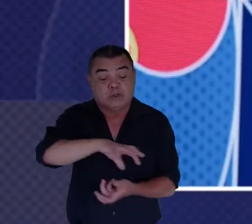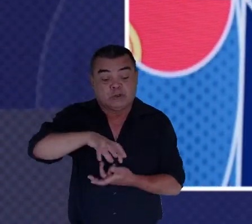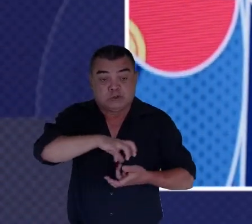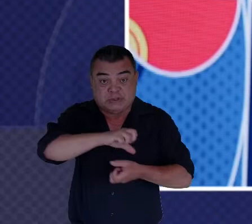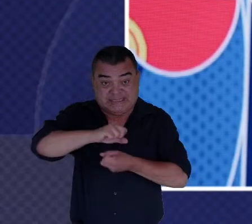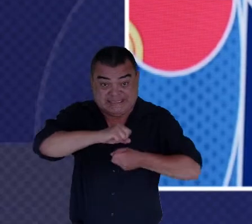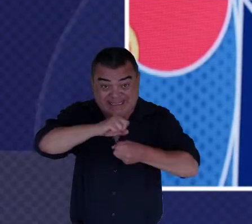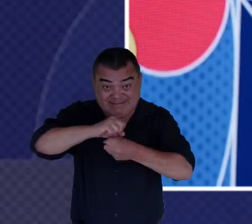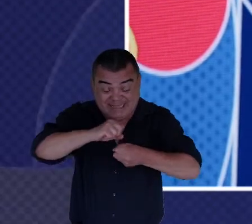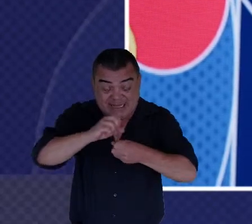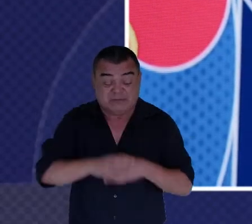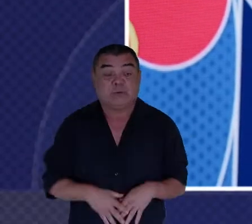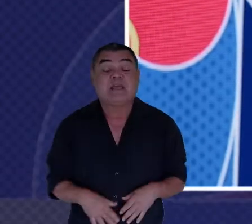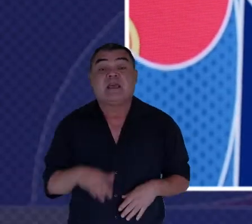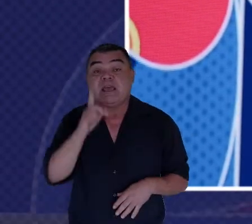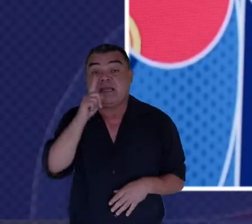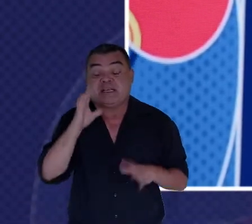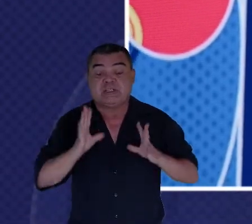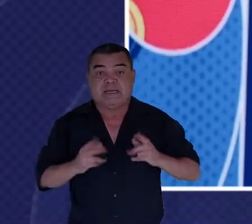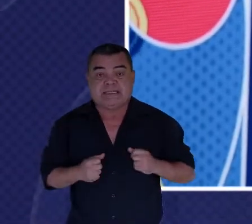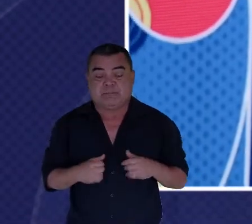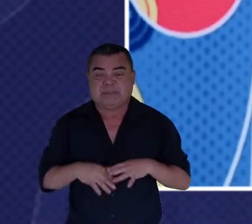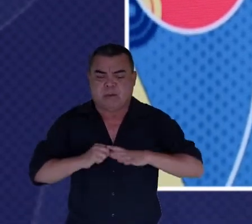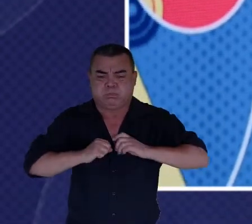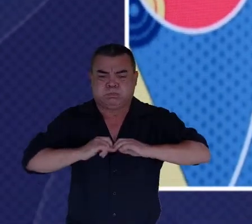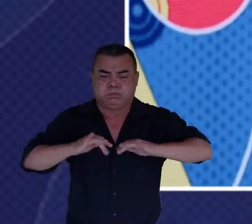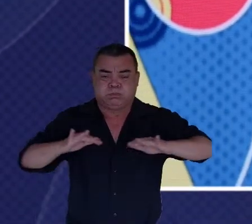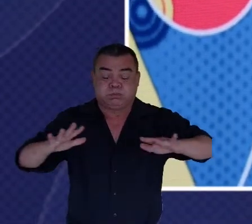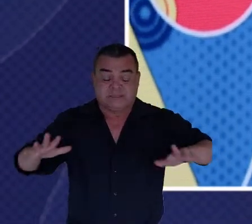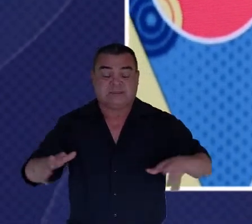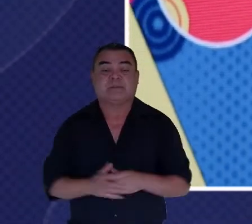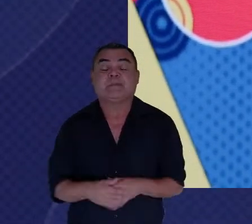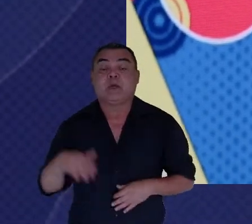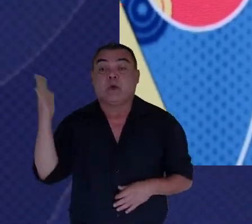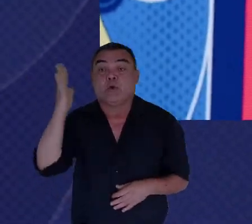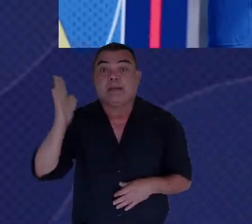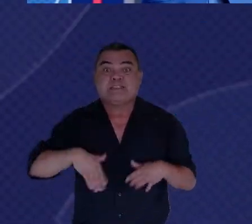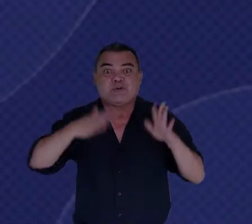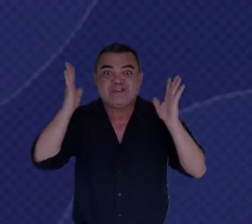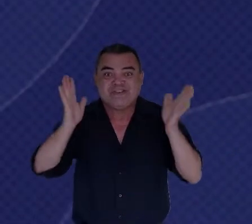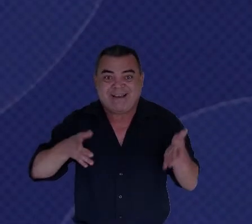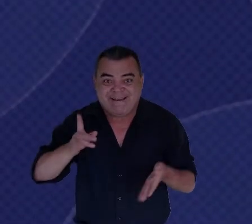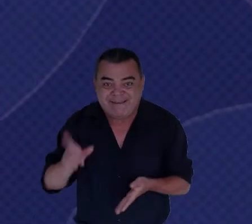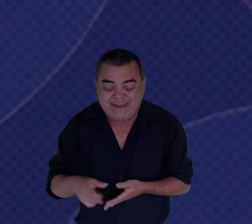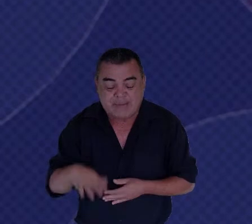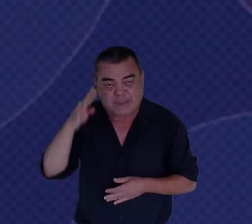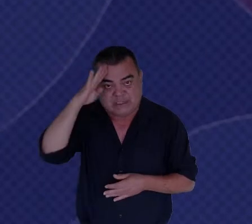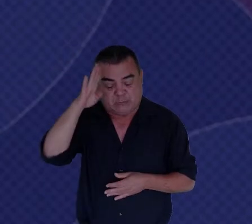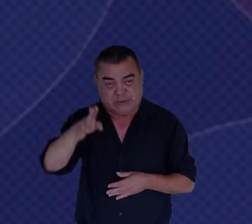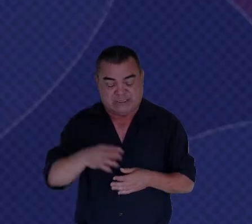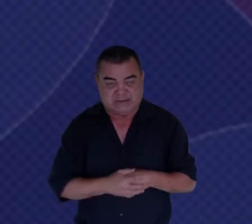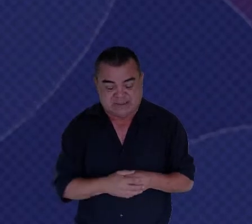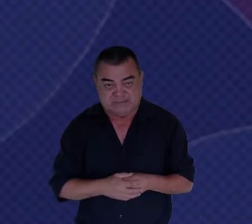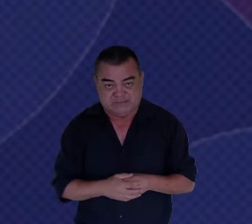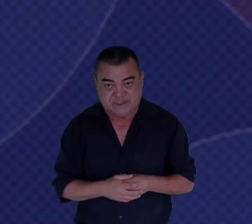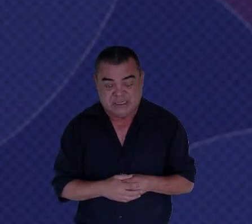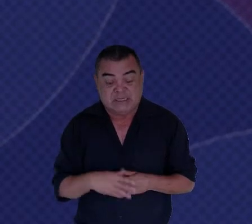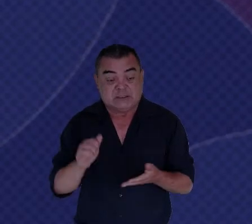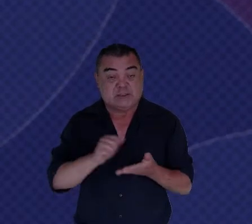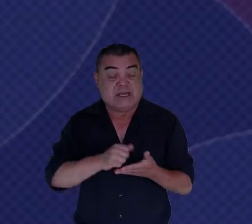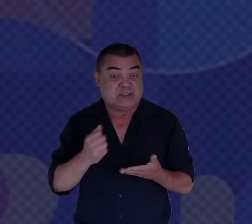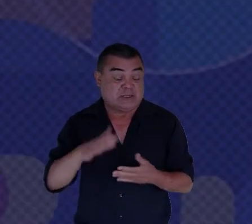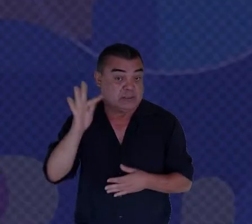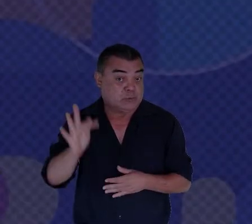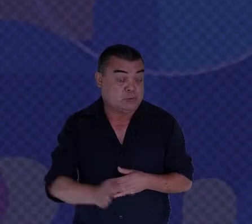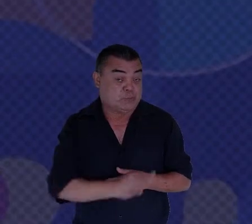de energia limpa e abundante o Brasil já é um protagonista de na